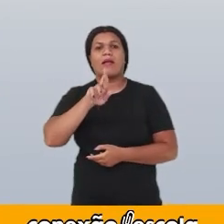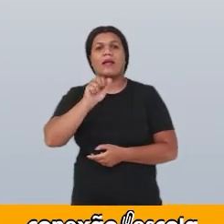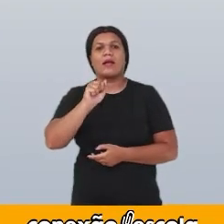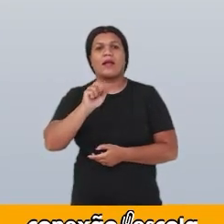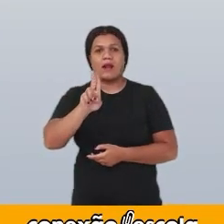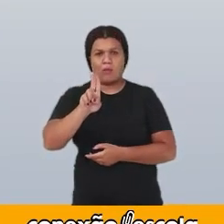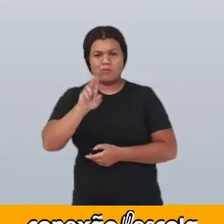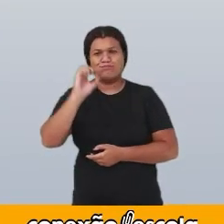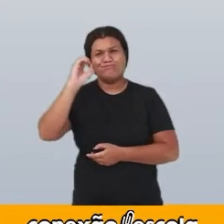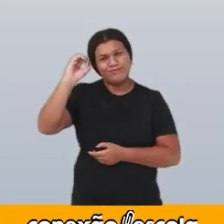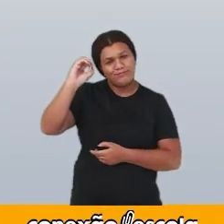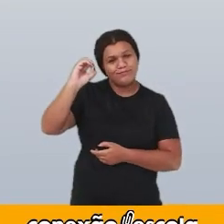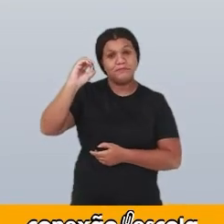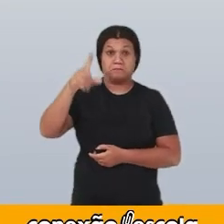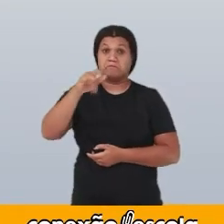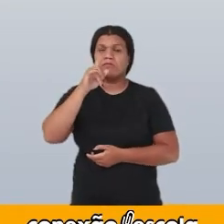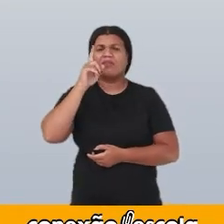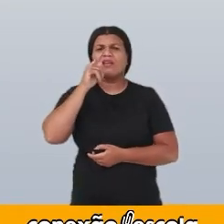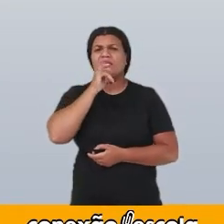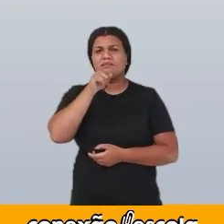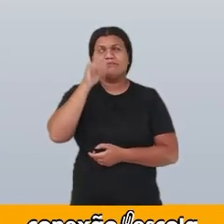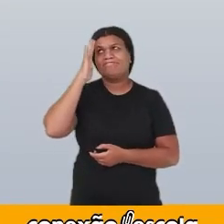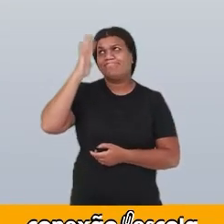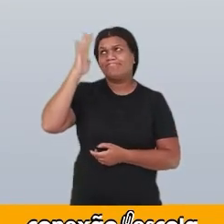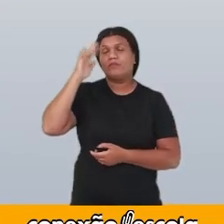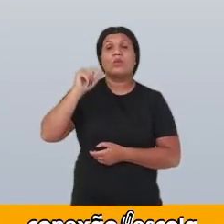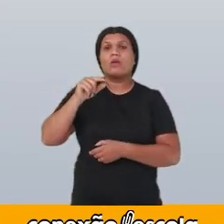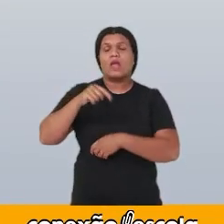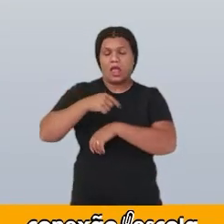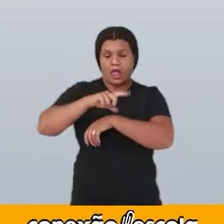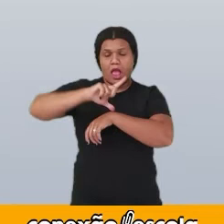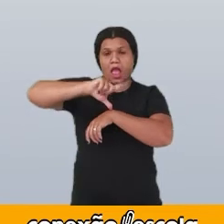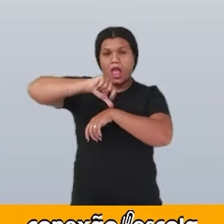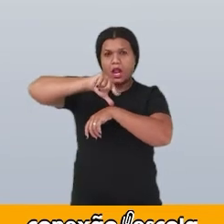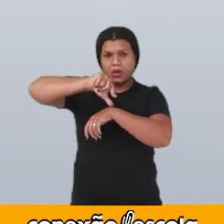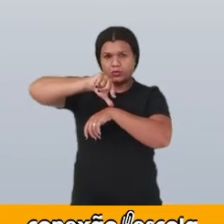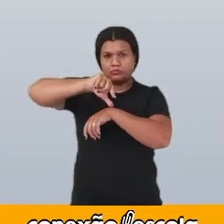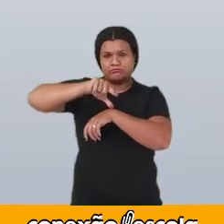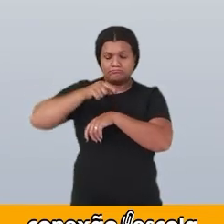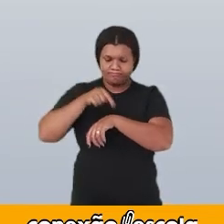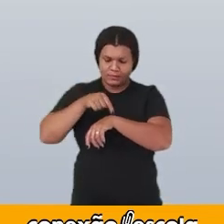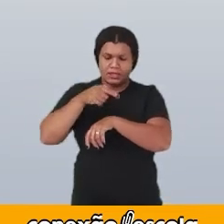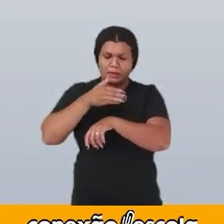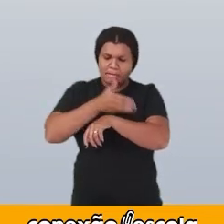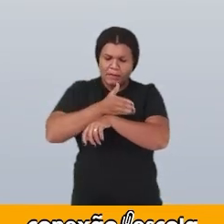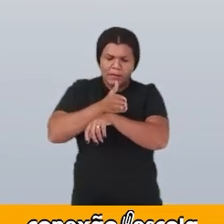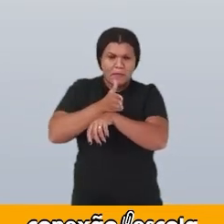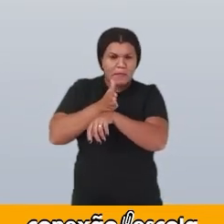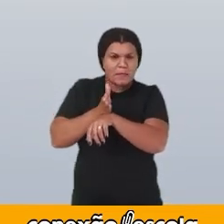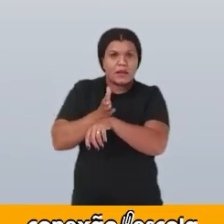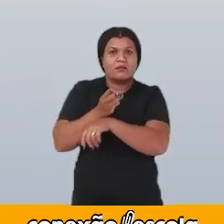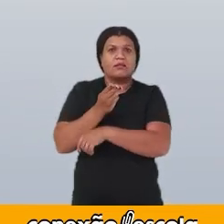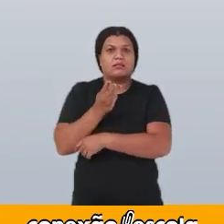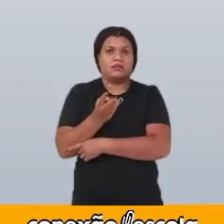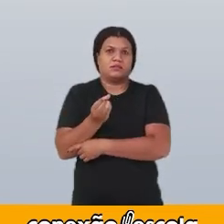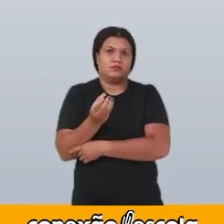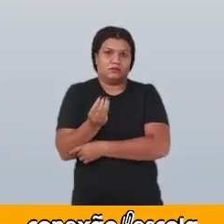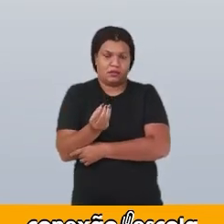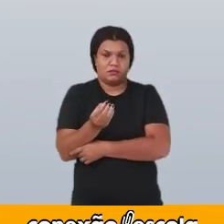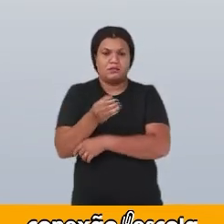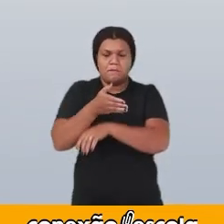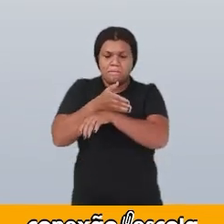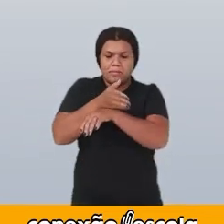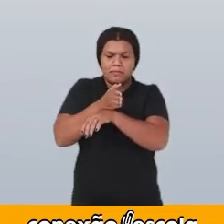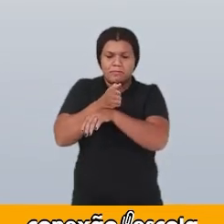um relógio e esse relógio foi dividido em 360 partes. A abertura entre os ponteiros